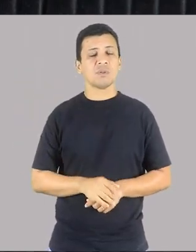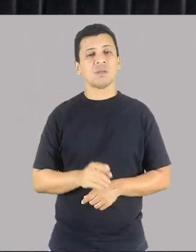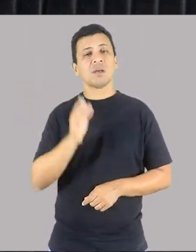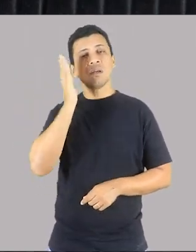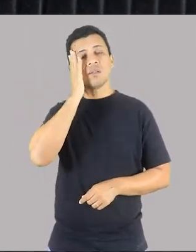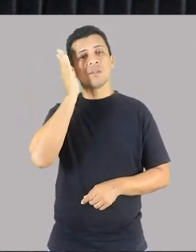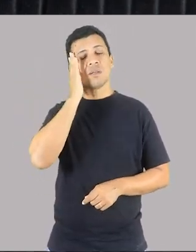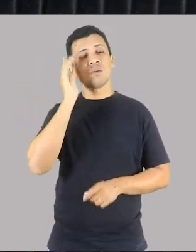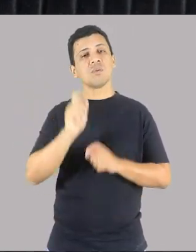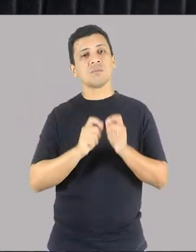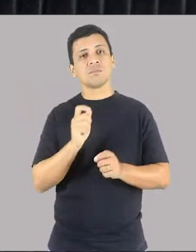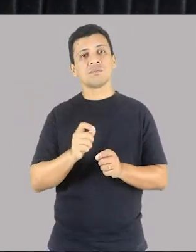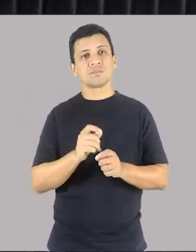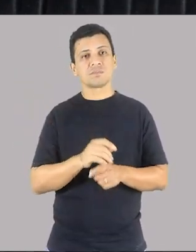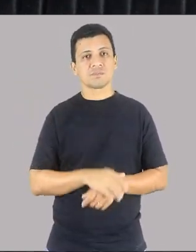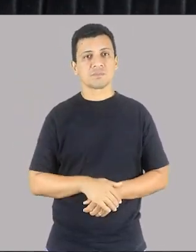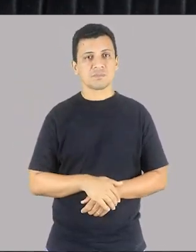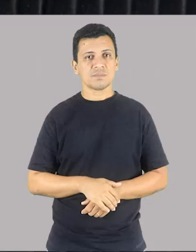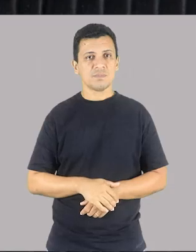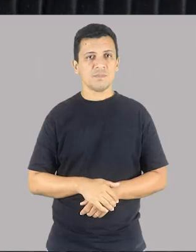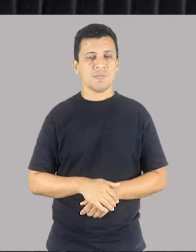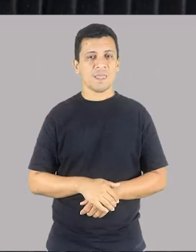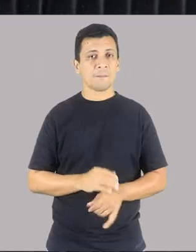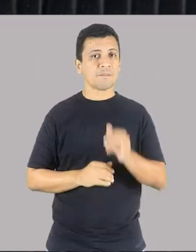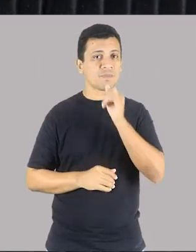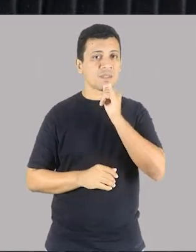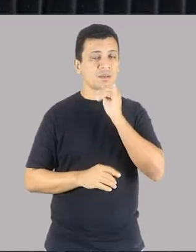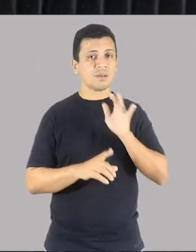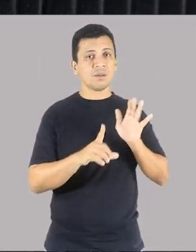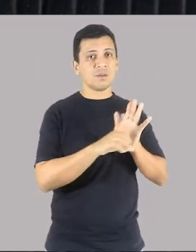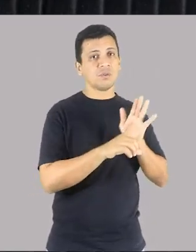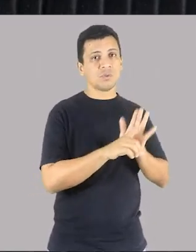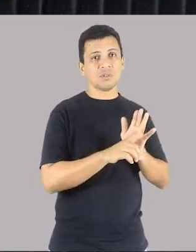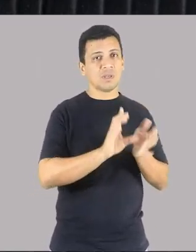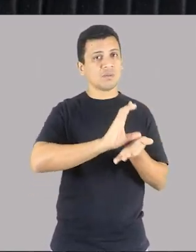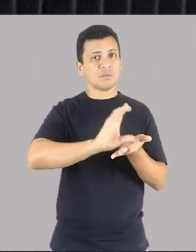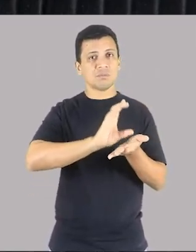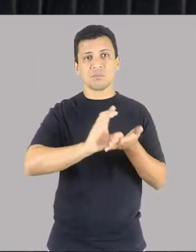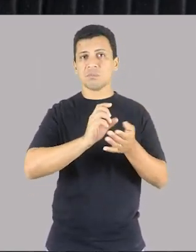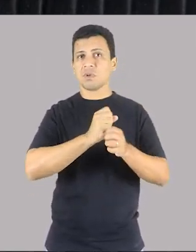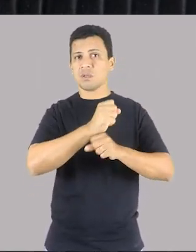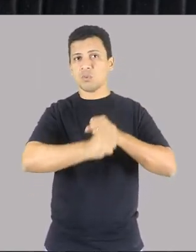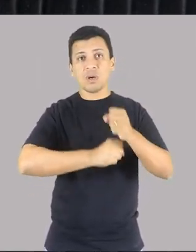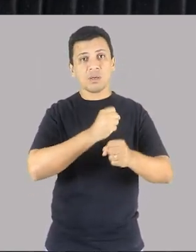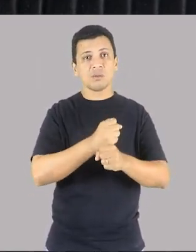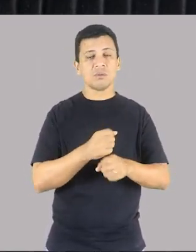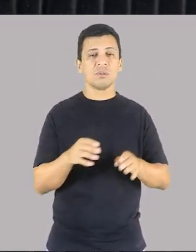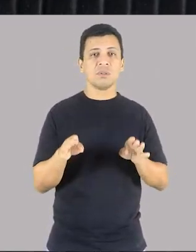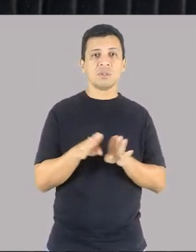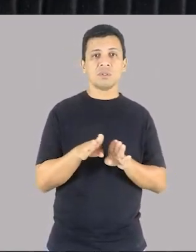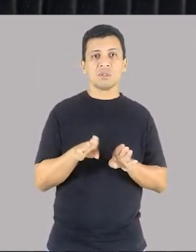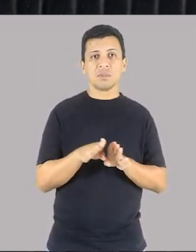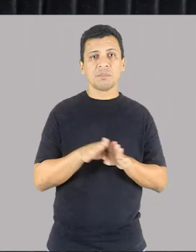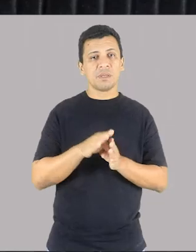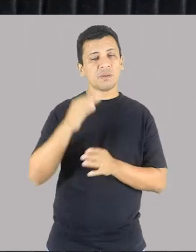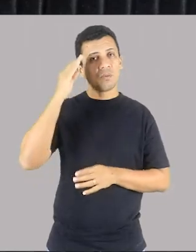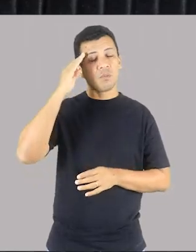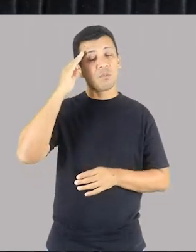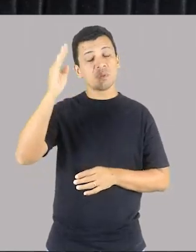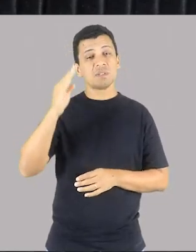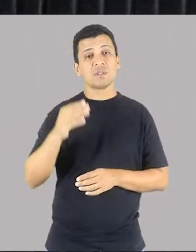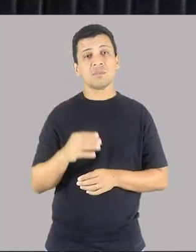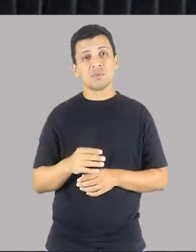seguir, vai nortear, por exemplo, uma lei orçamentária anual, vai nortear aquilo os princípios pelos